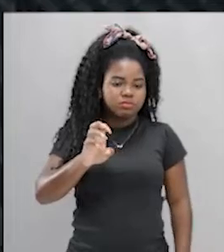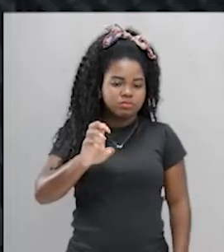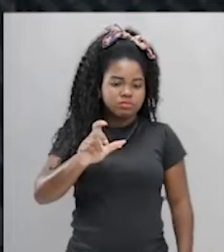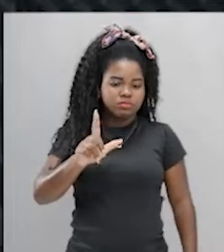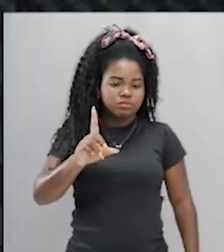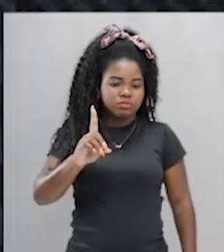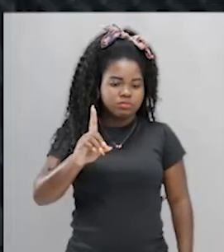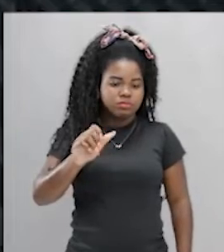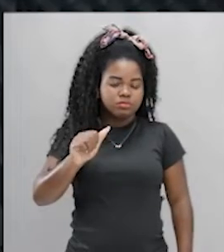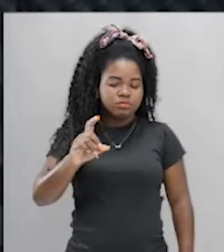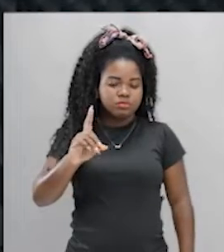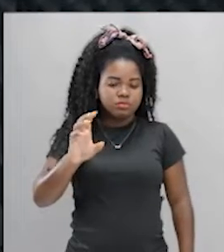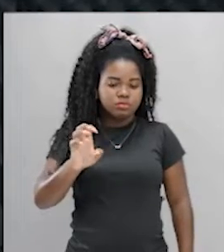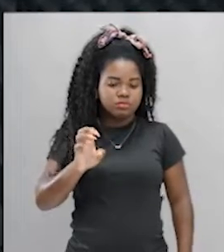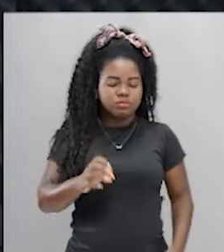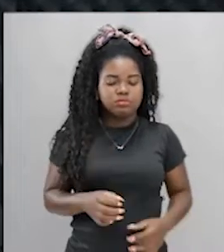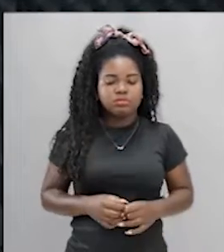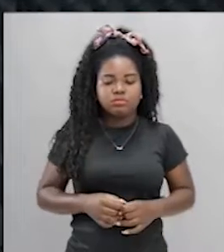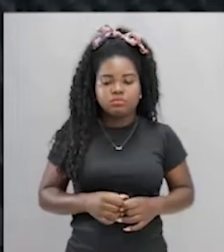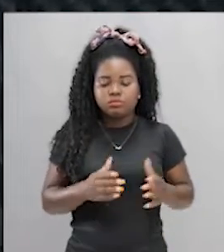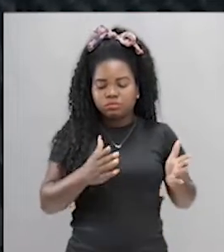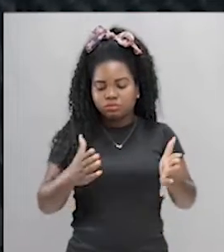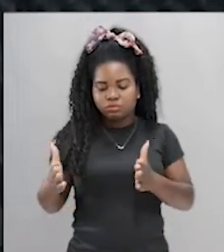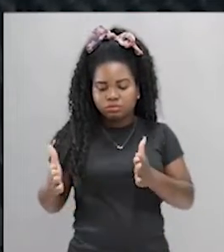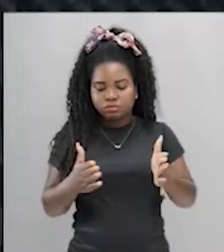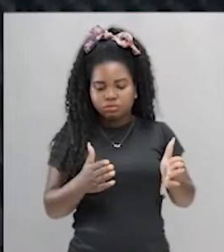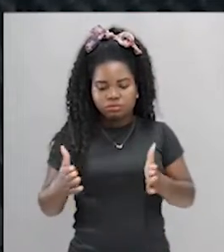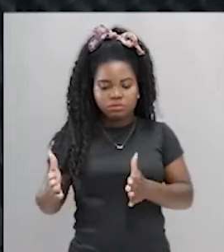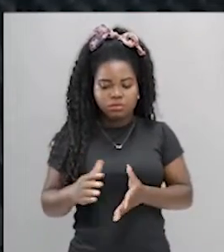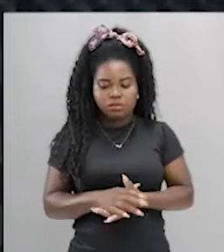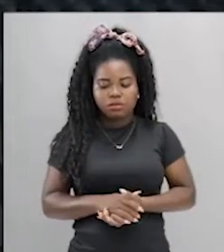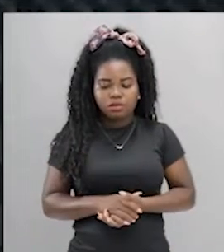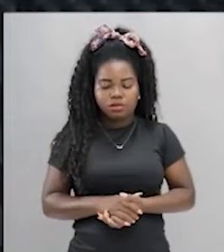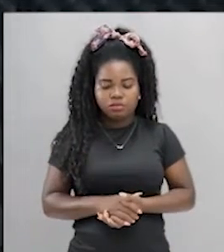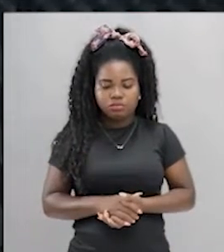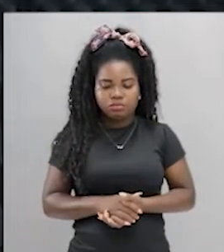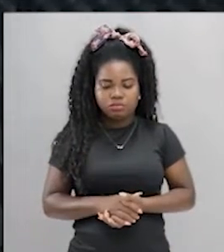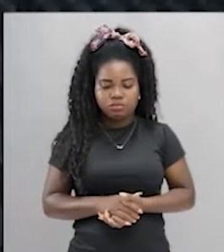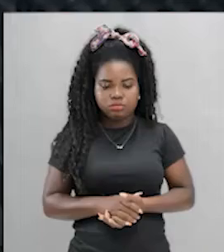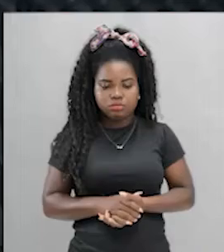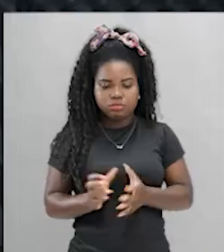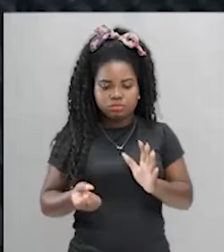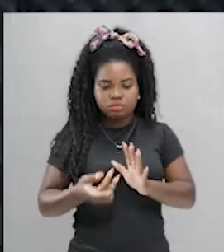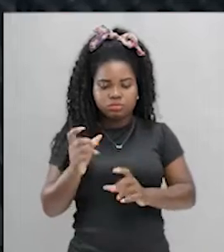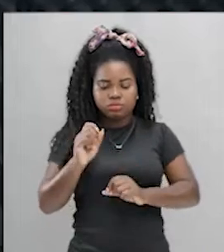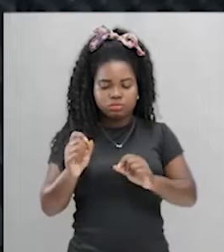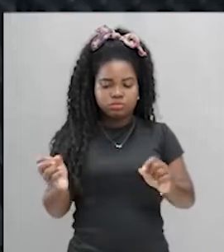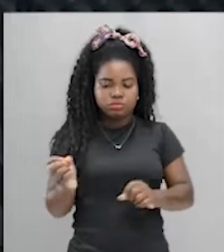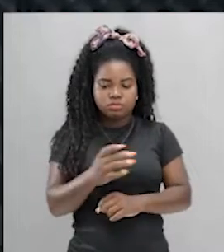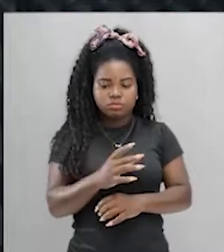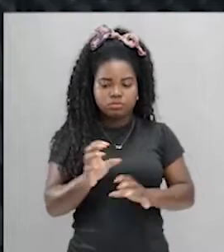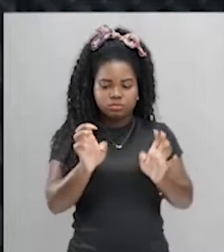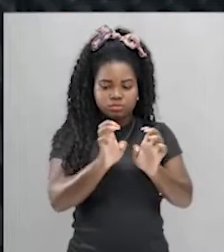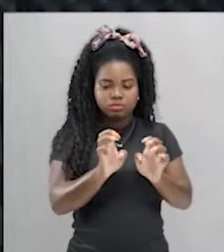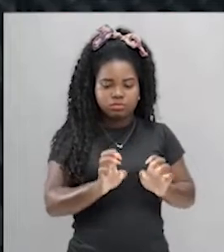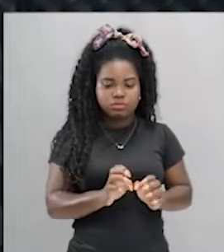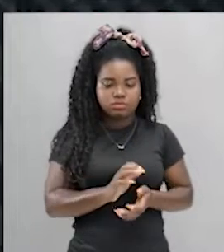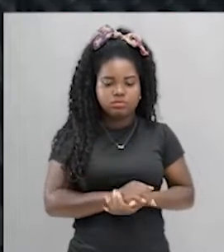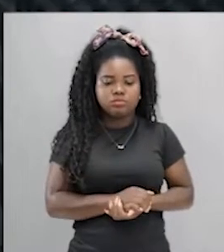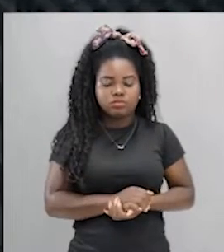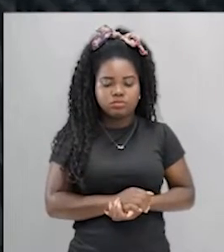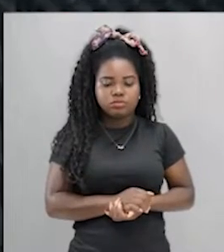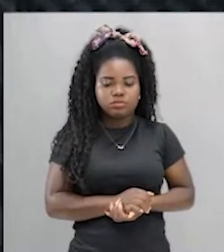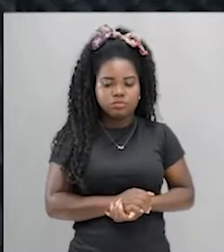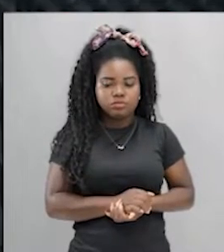de literatura dramatúrgica, é um processo de um mecanismo de você criar novas estruturas cênicas. O teatro pobre